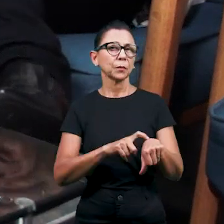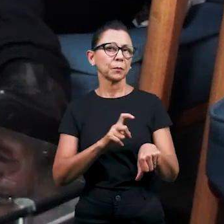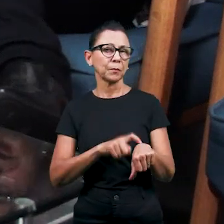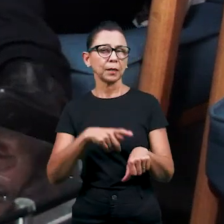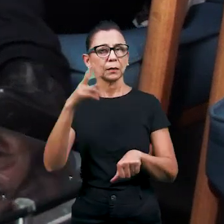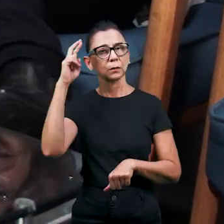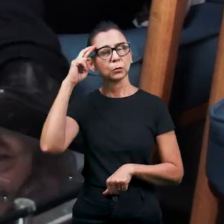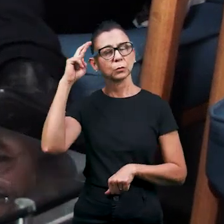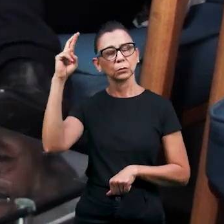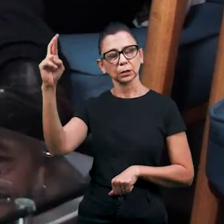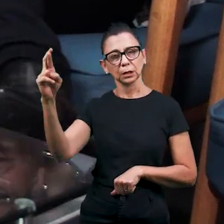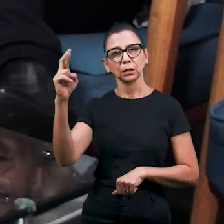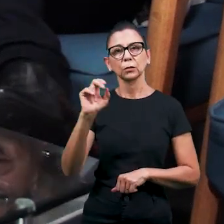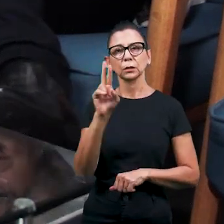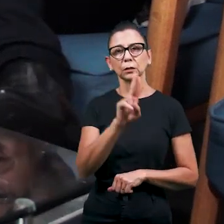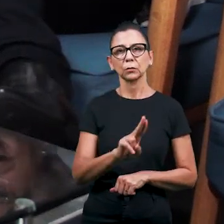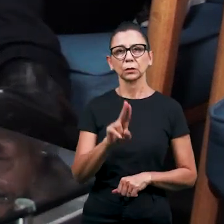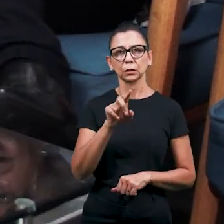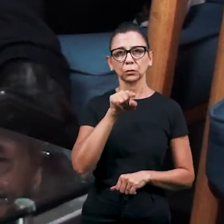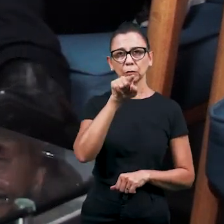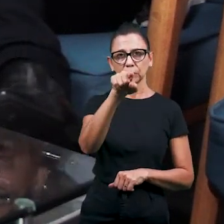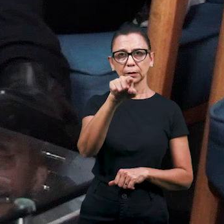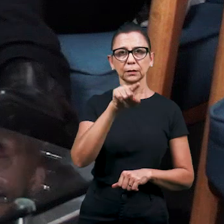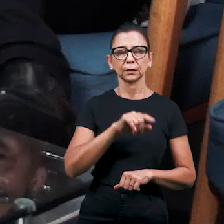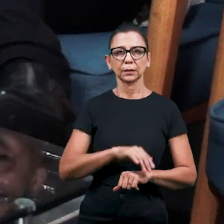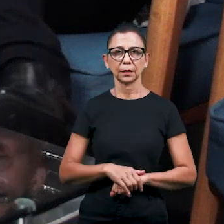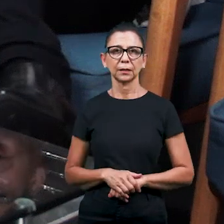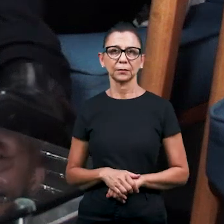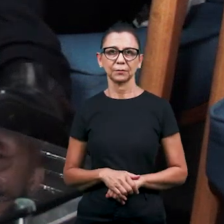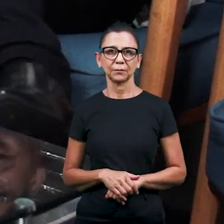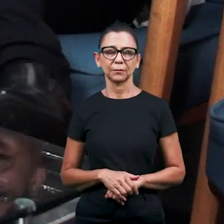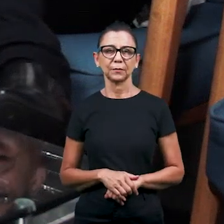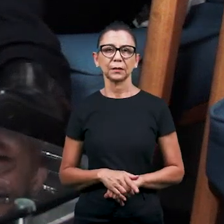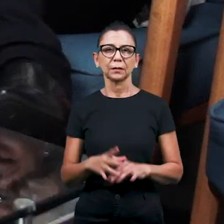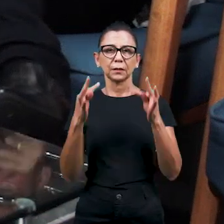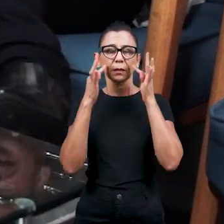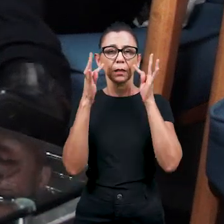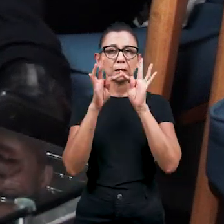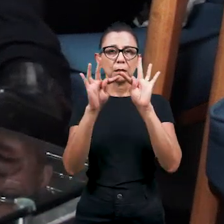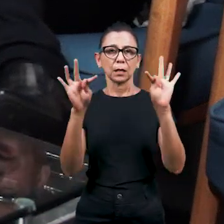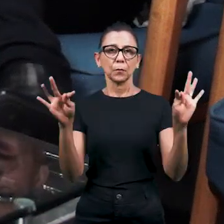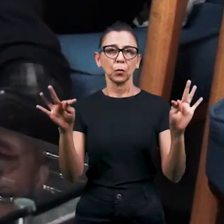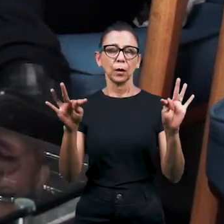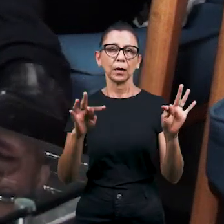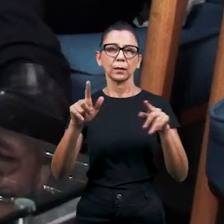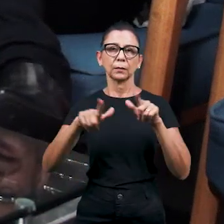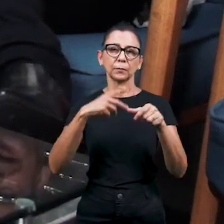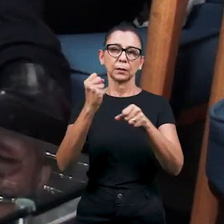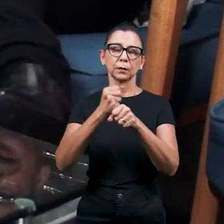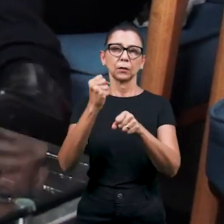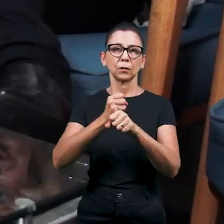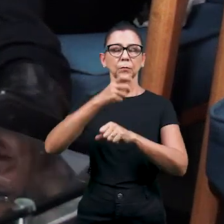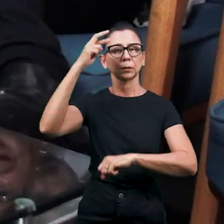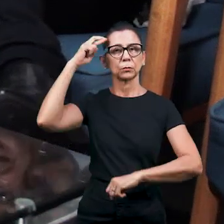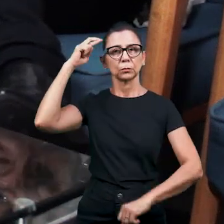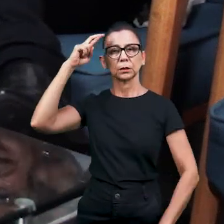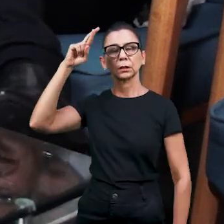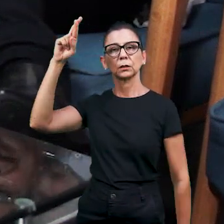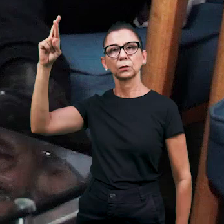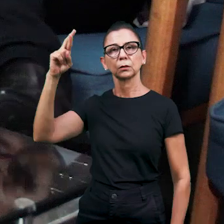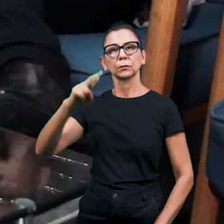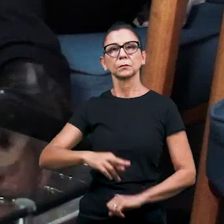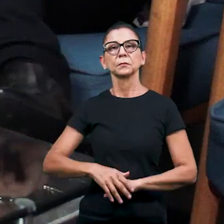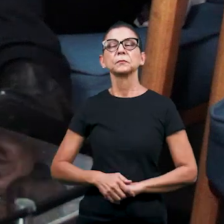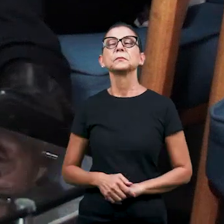está fazendo de você, vou usar de novo aquela expressão, um protagonista na realização da obra. E isso vai